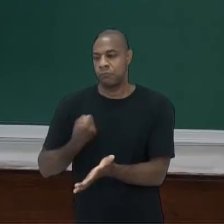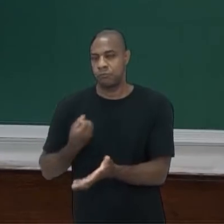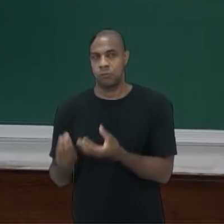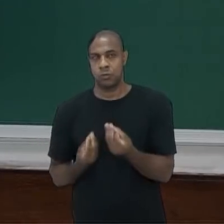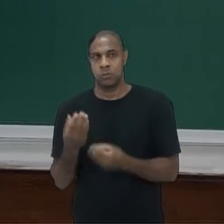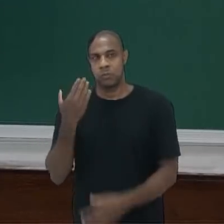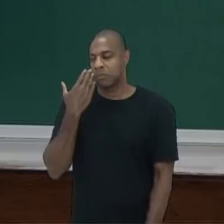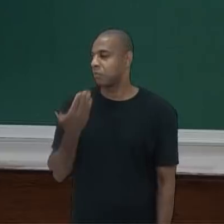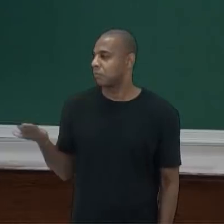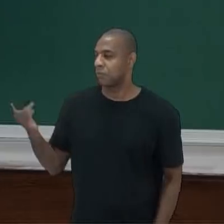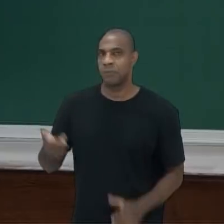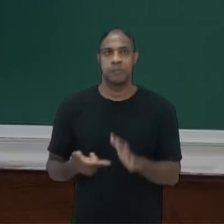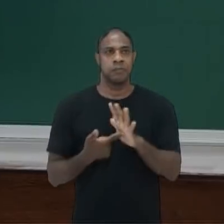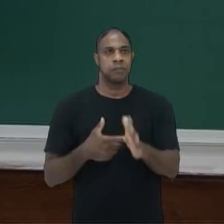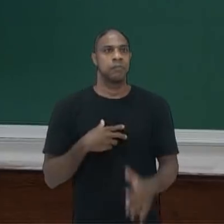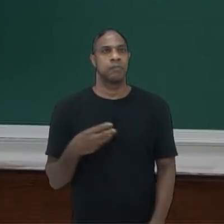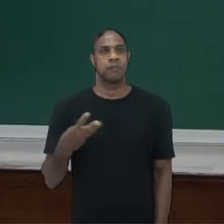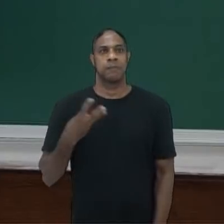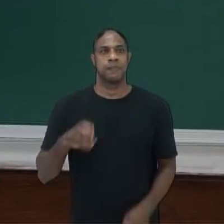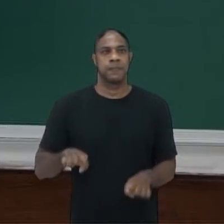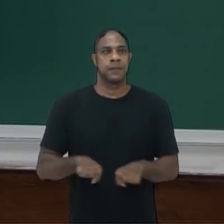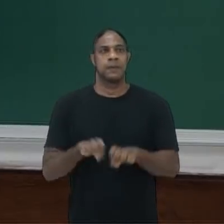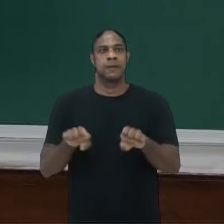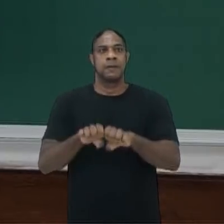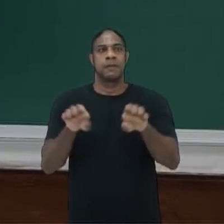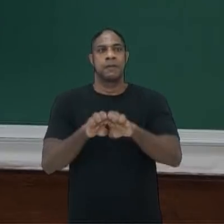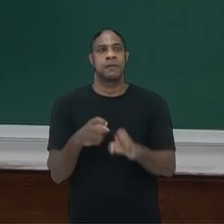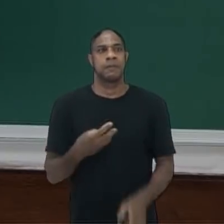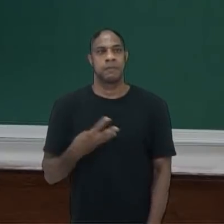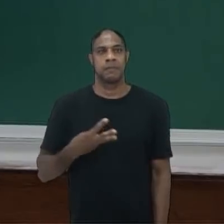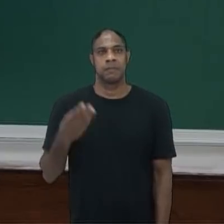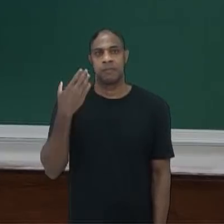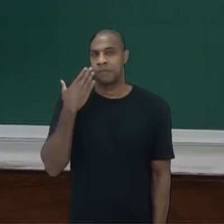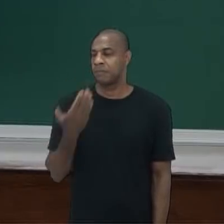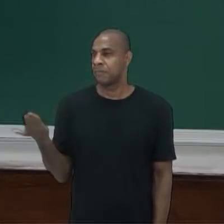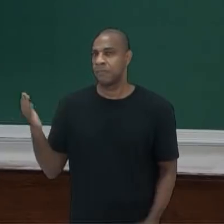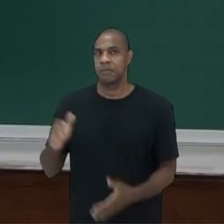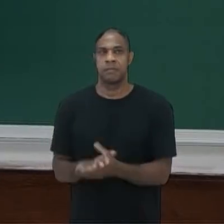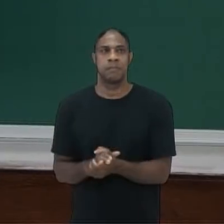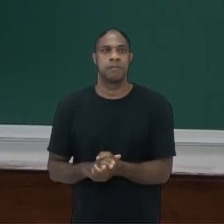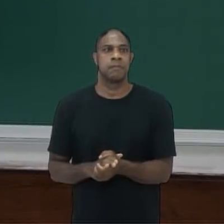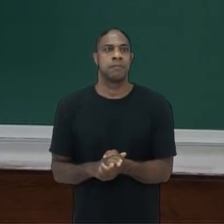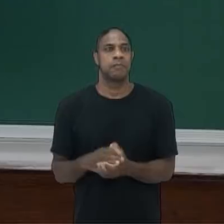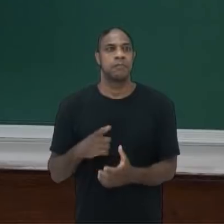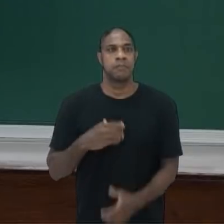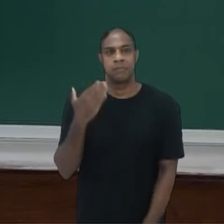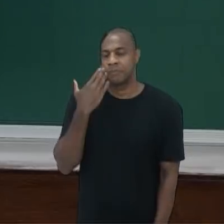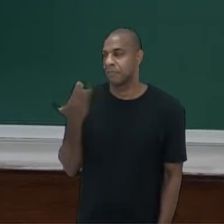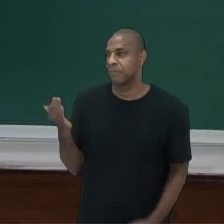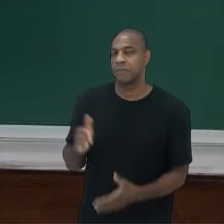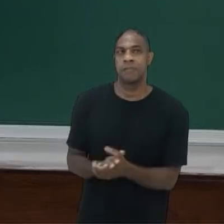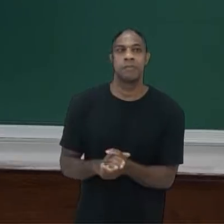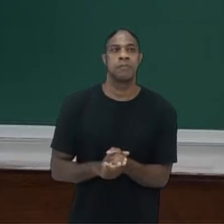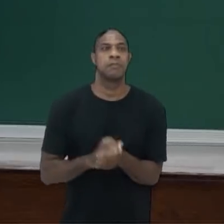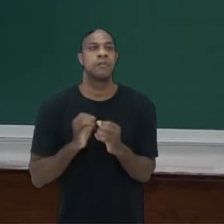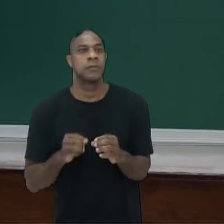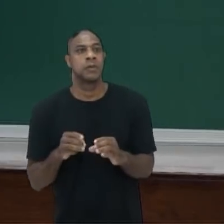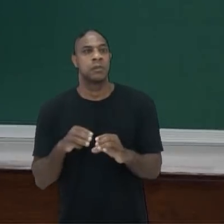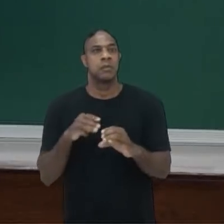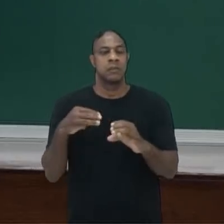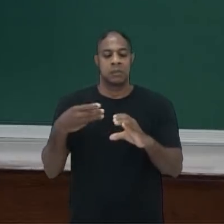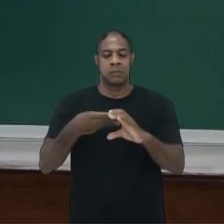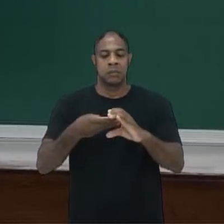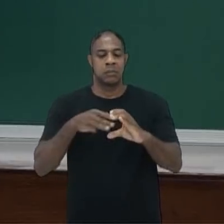Aqui eu trago para vocês a terceira estrutura que tanto células animais quanto vegetais possuem, que é o